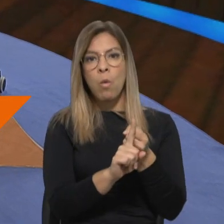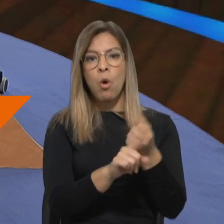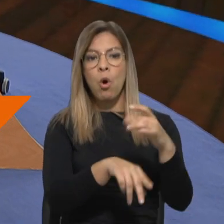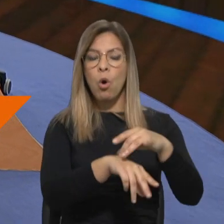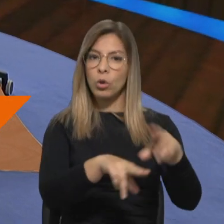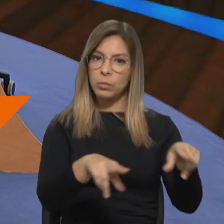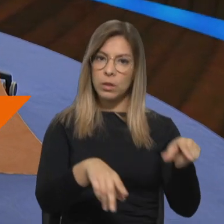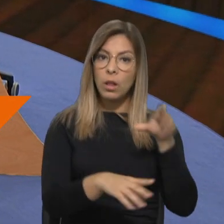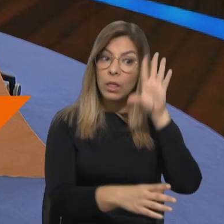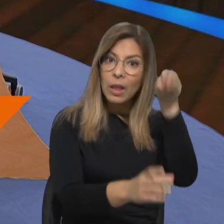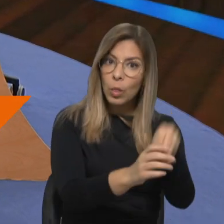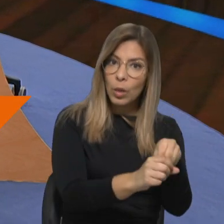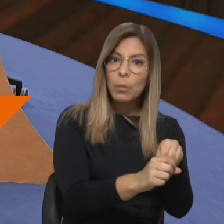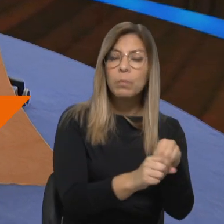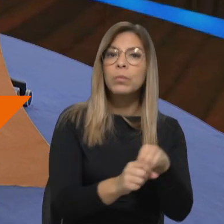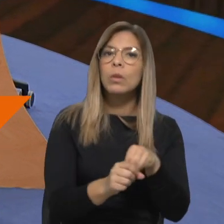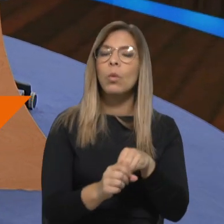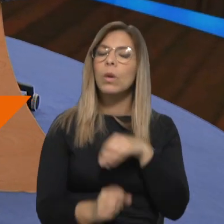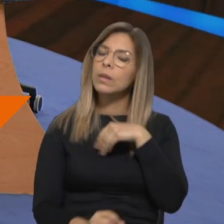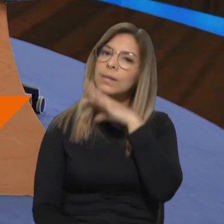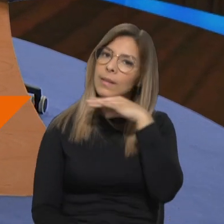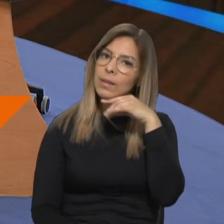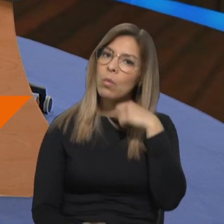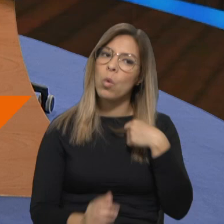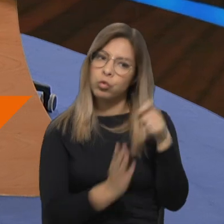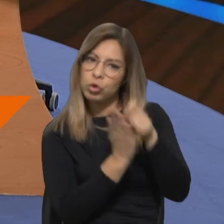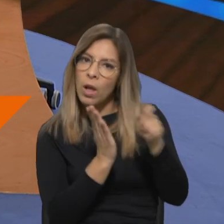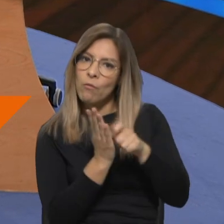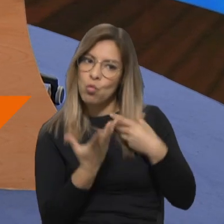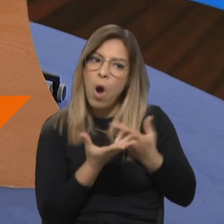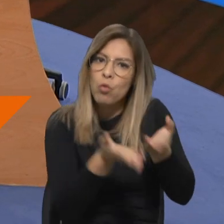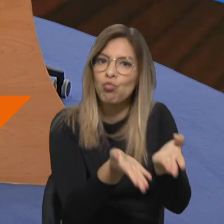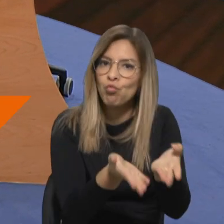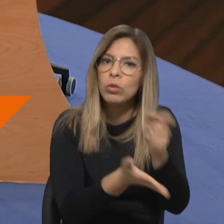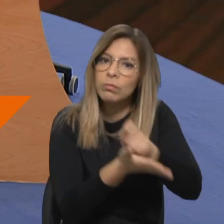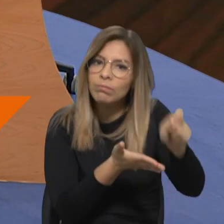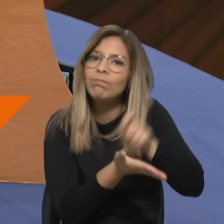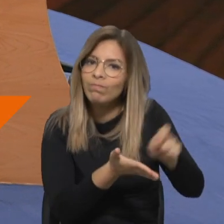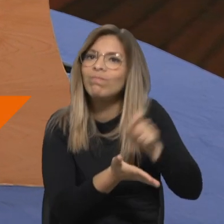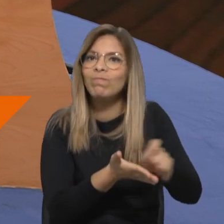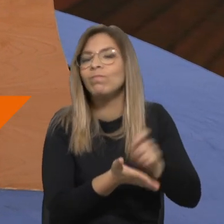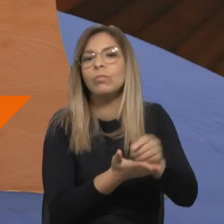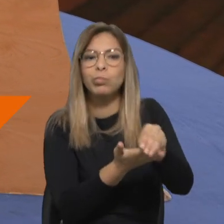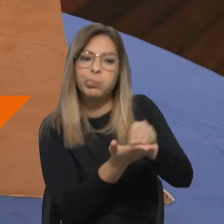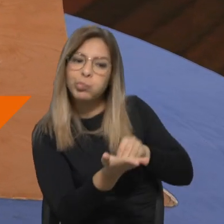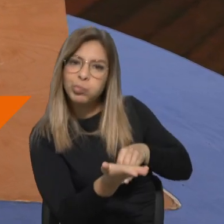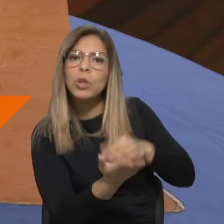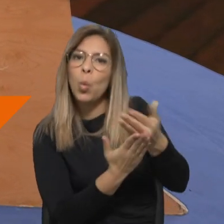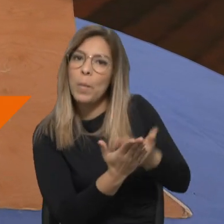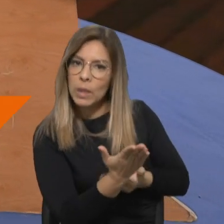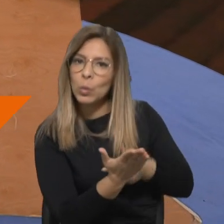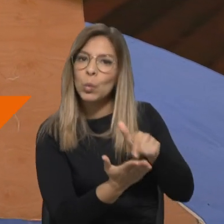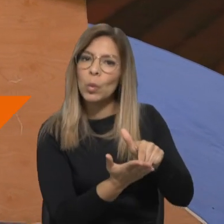também a graça de poder colaborar até na redação de estar na equipa internacional, na redação deste documento, onde nós